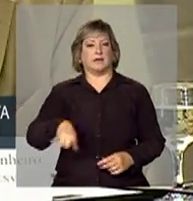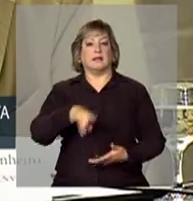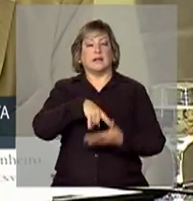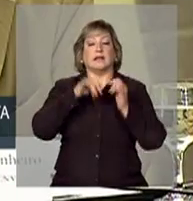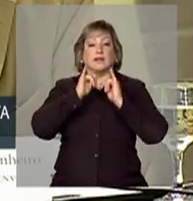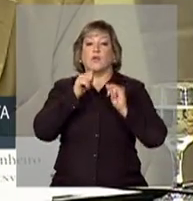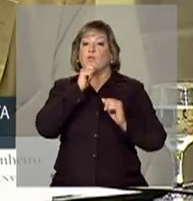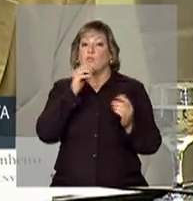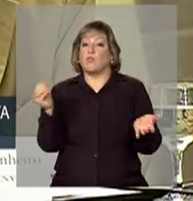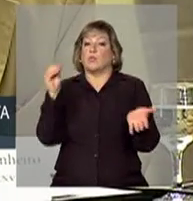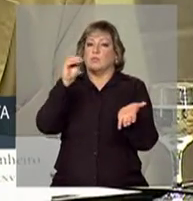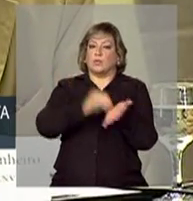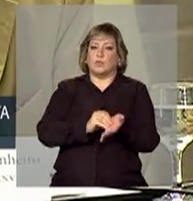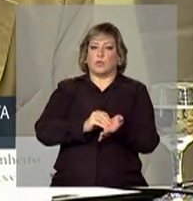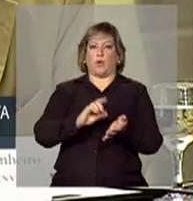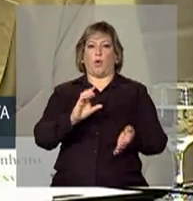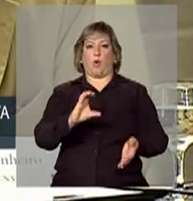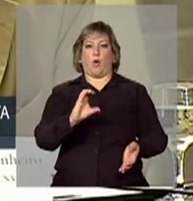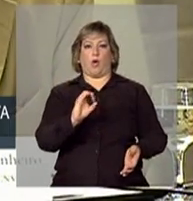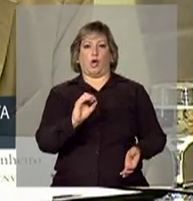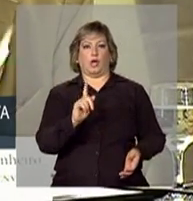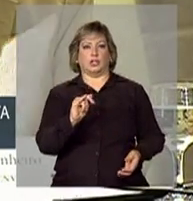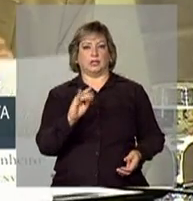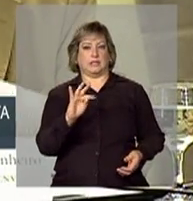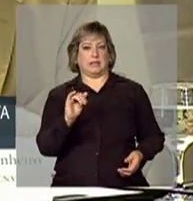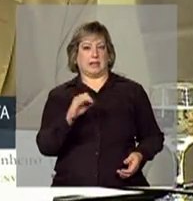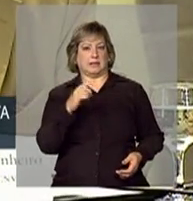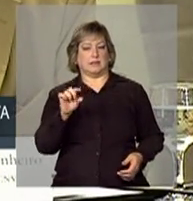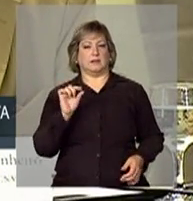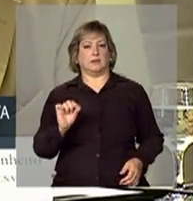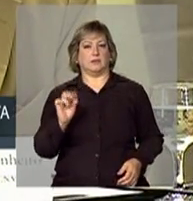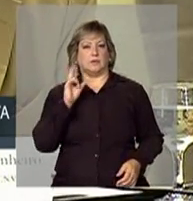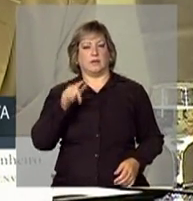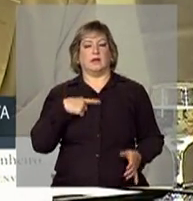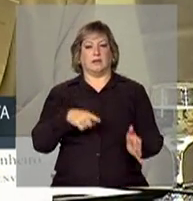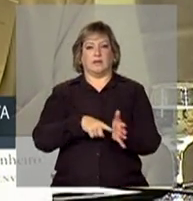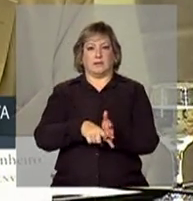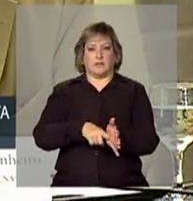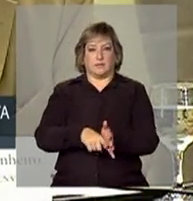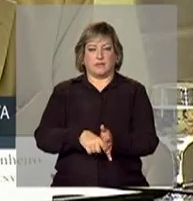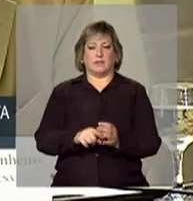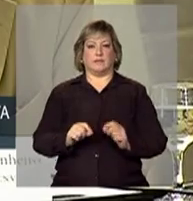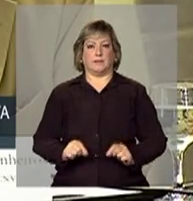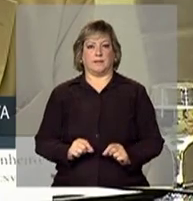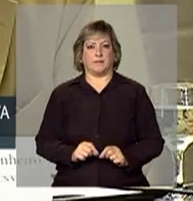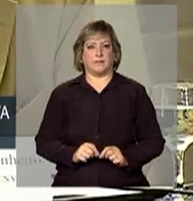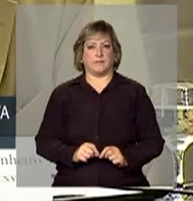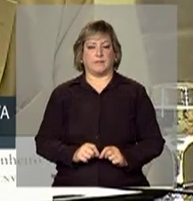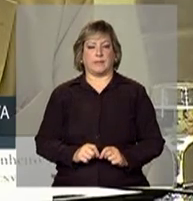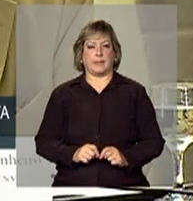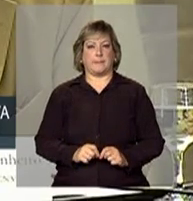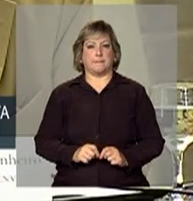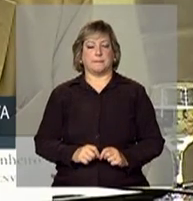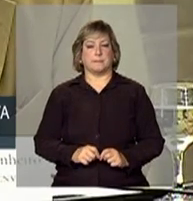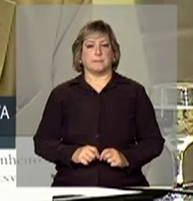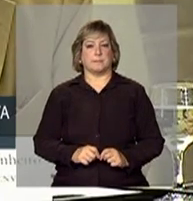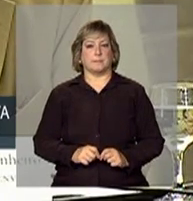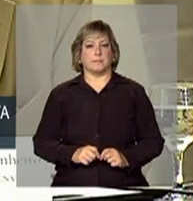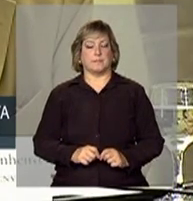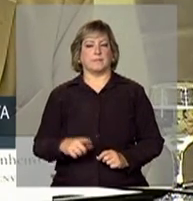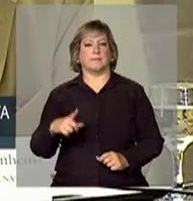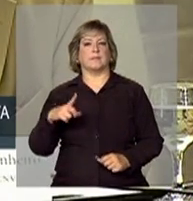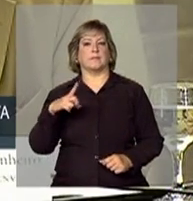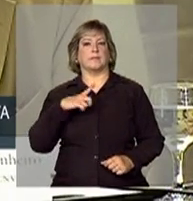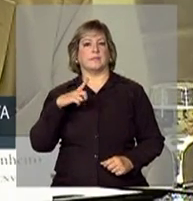entraram na cogitação de outros investigadores. Tem uma epígrafe do Lévi-Strauss no Tristes